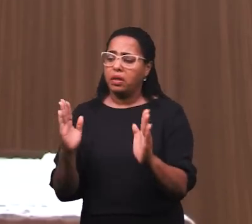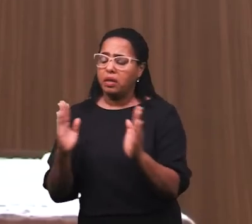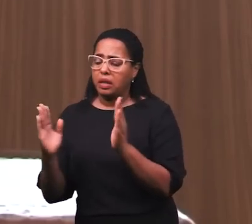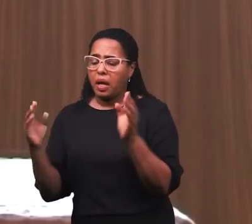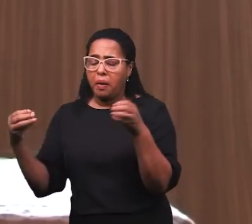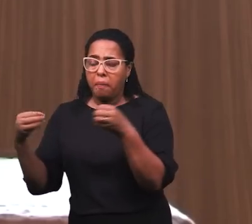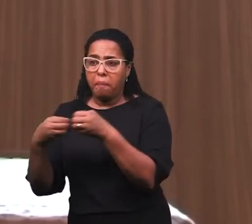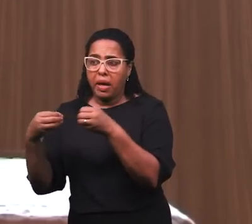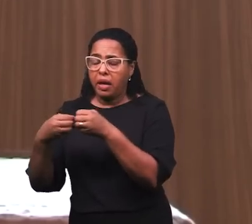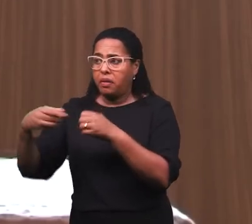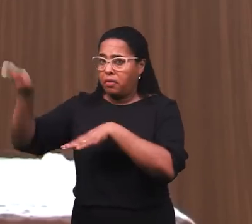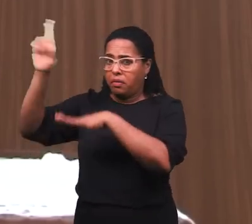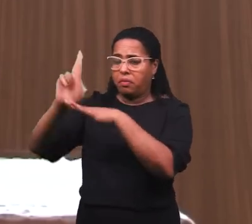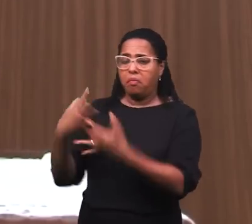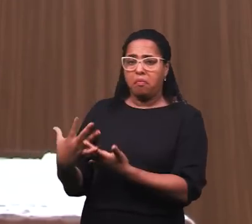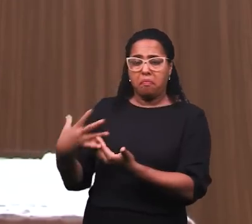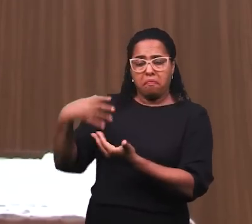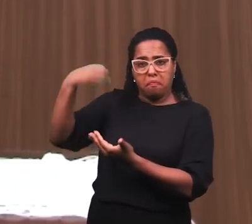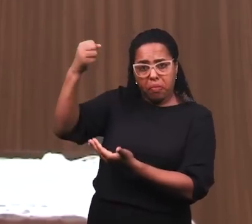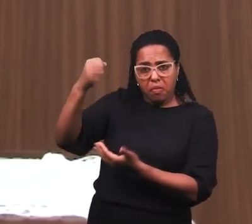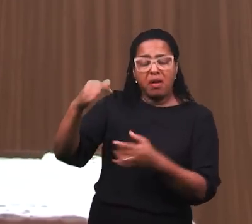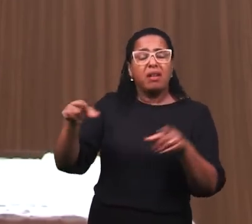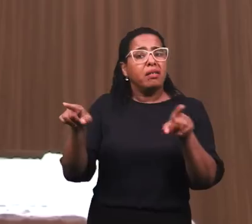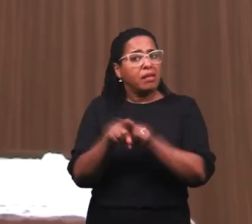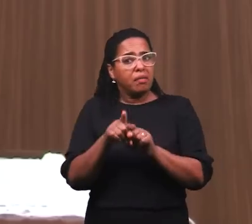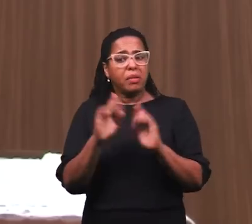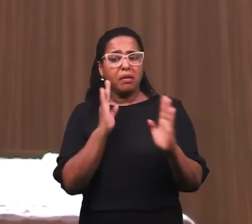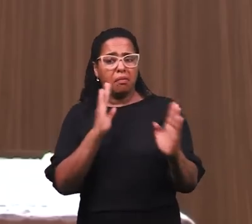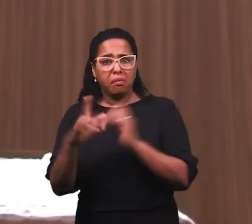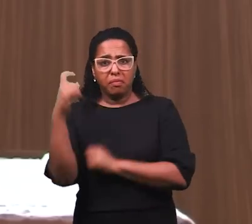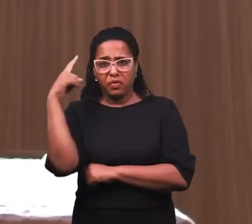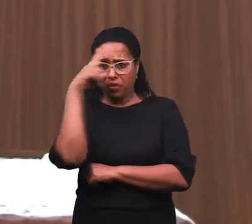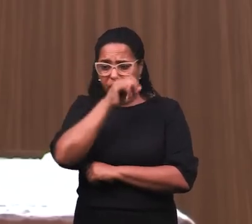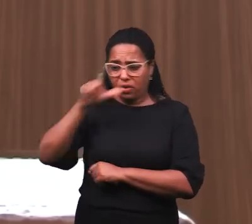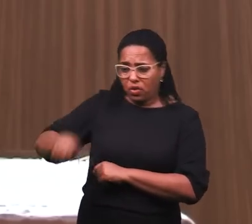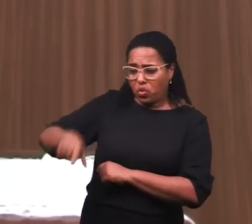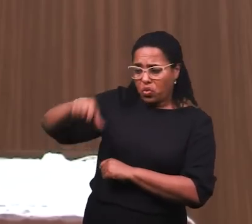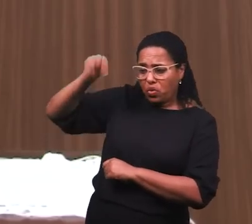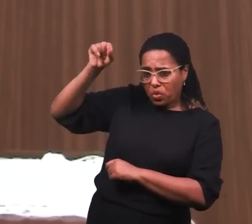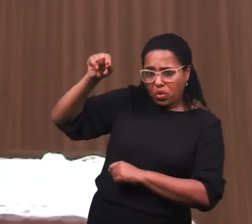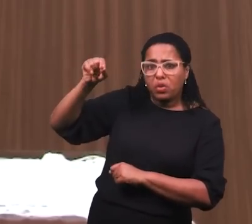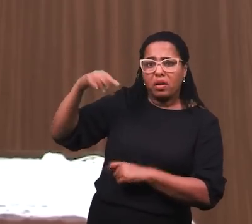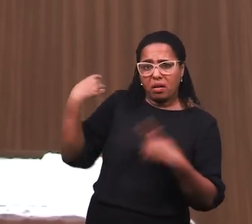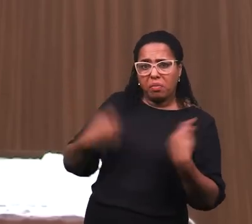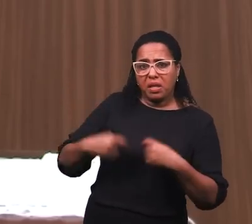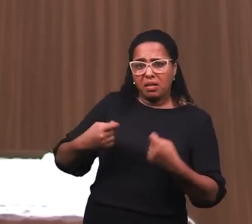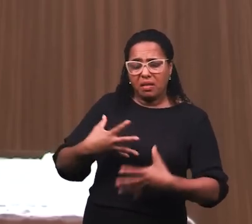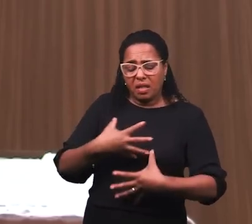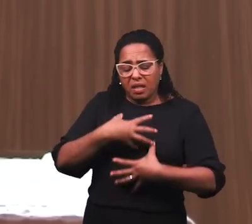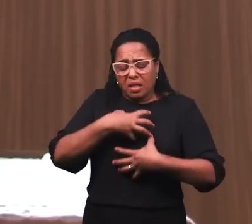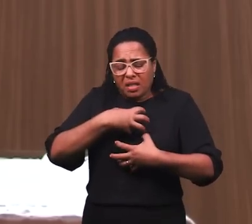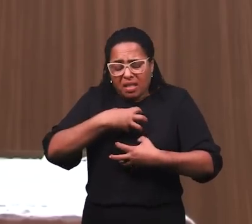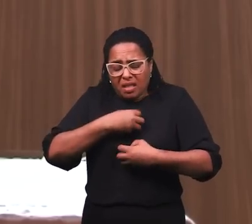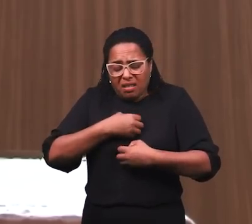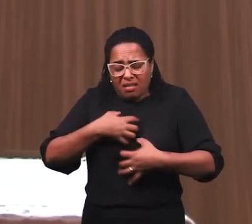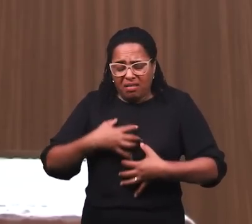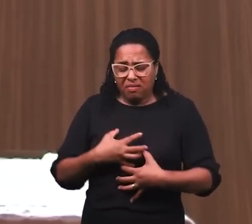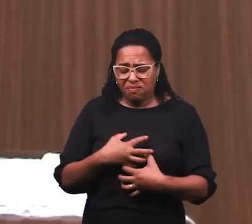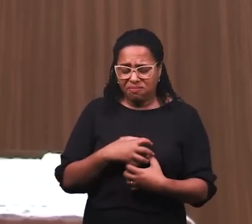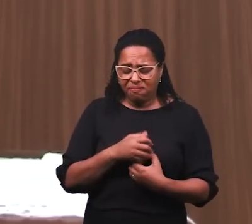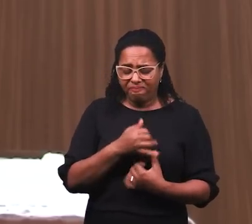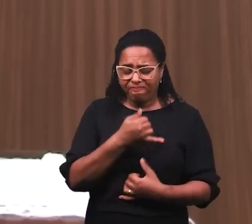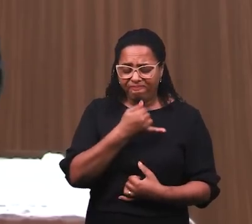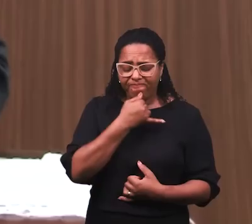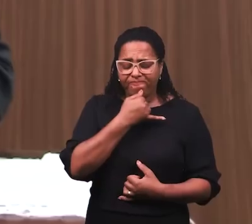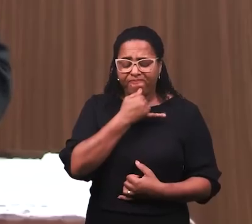em que encontramos um momento também difícil e decisivo, em que a angústia e a tristeza têm apertado e